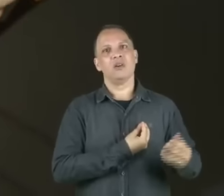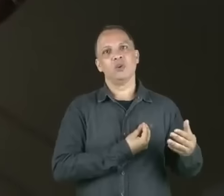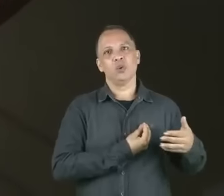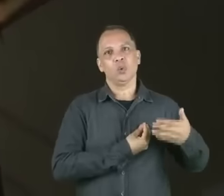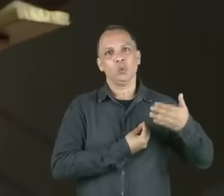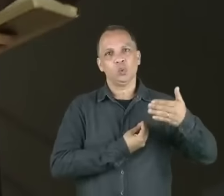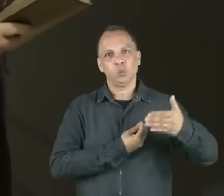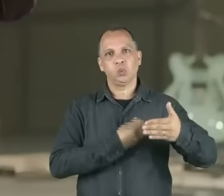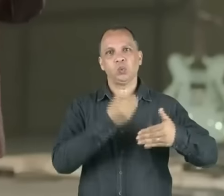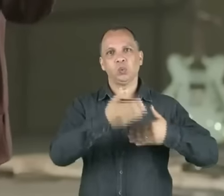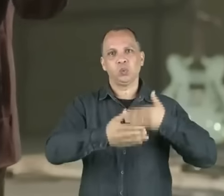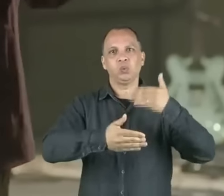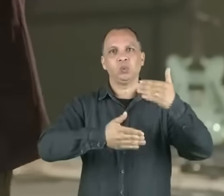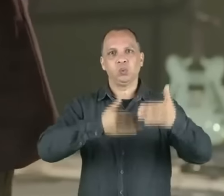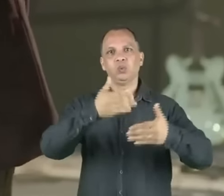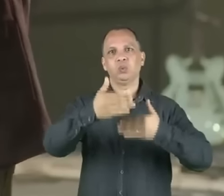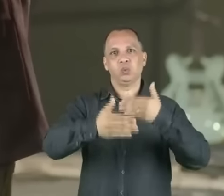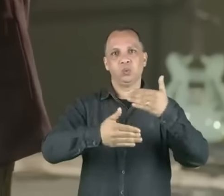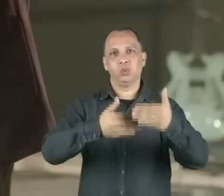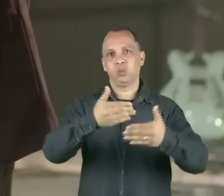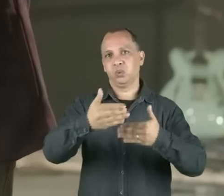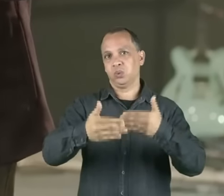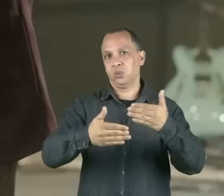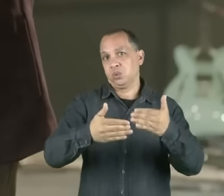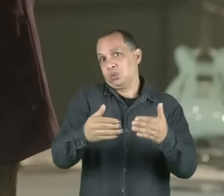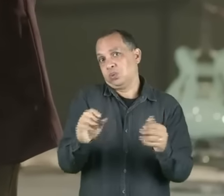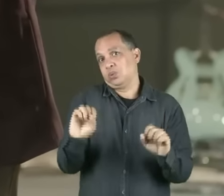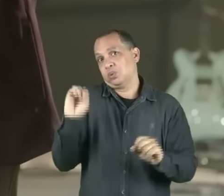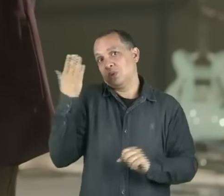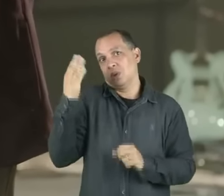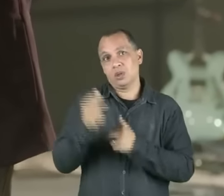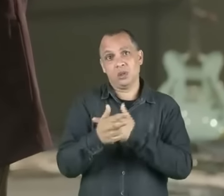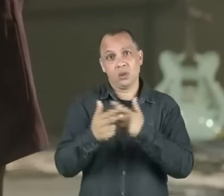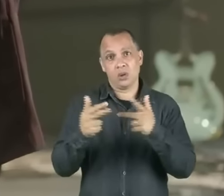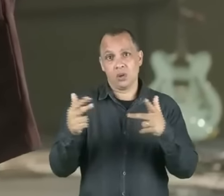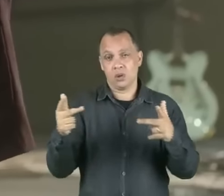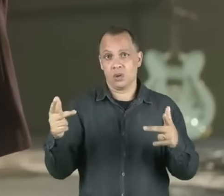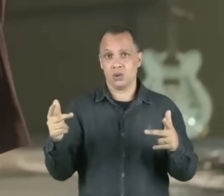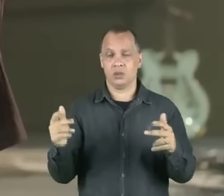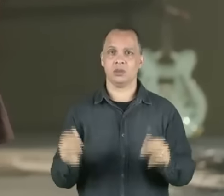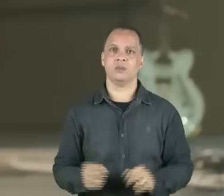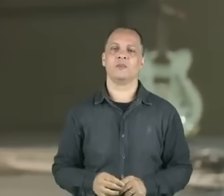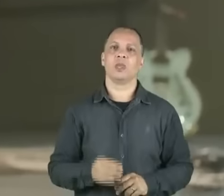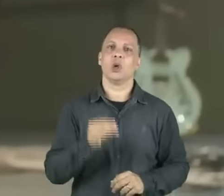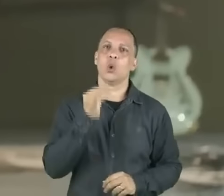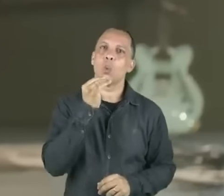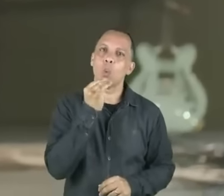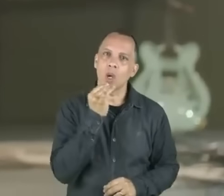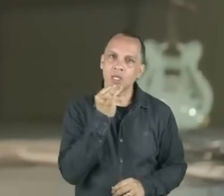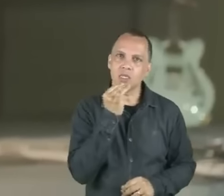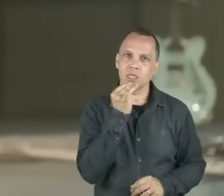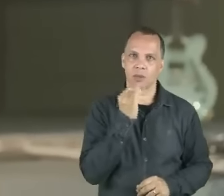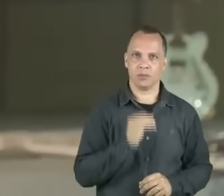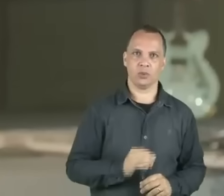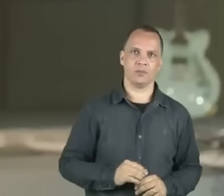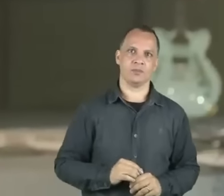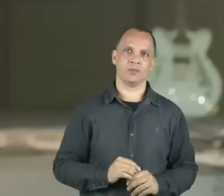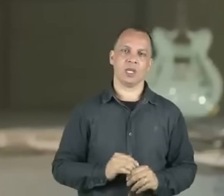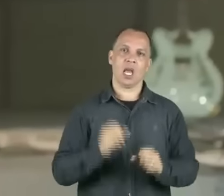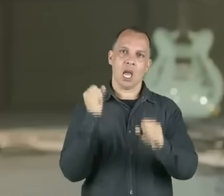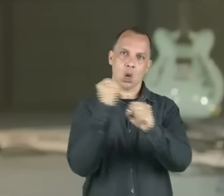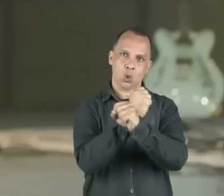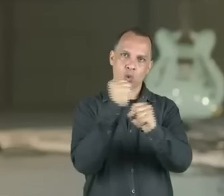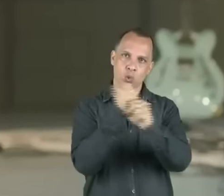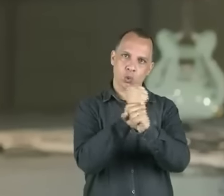e Jesus disse que quem coloca a sua casa na rocha e vai chover vai bater o vento forte